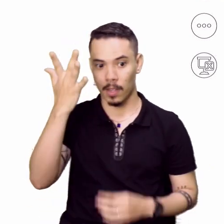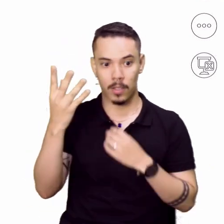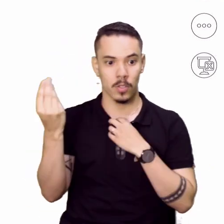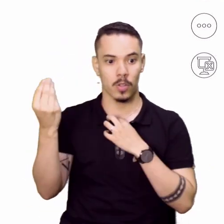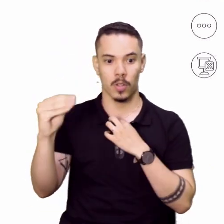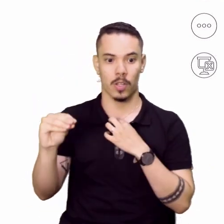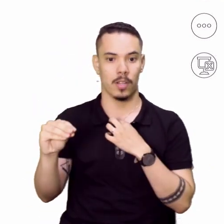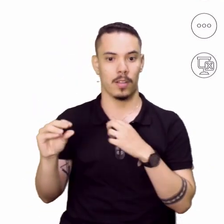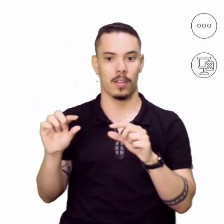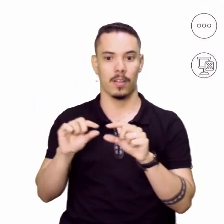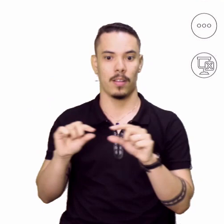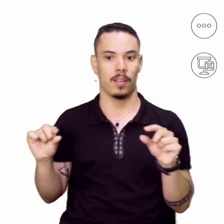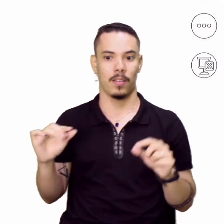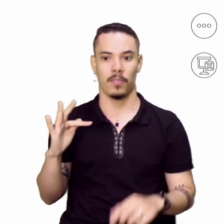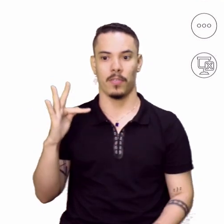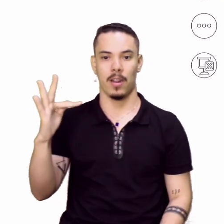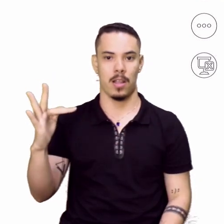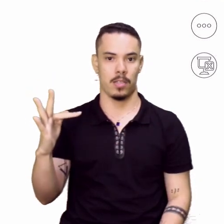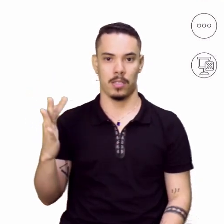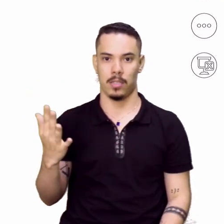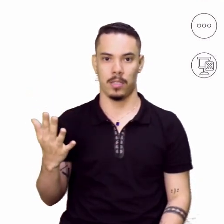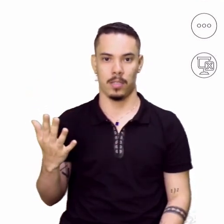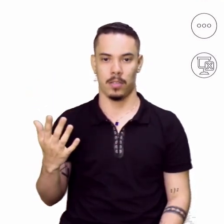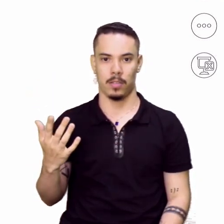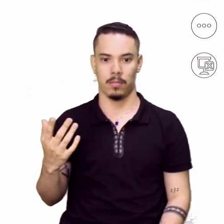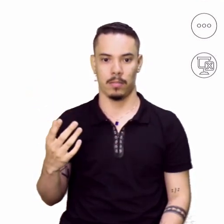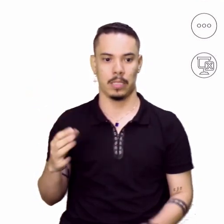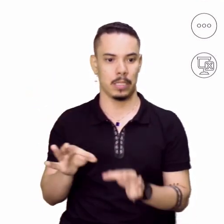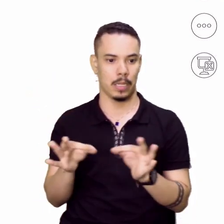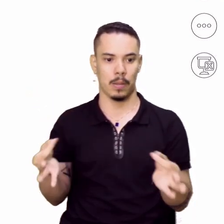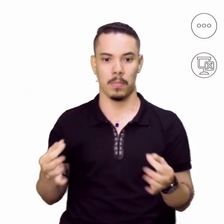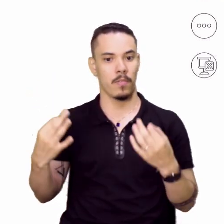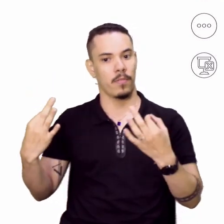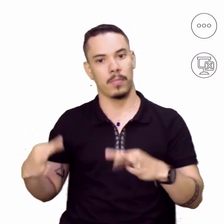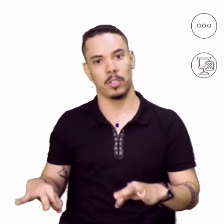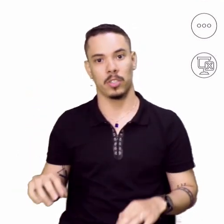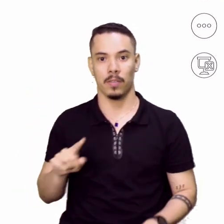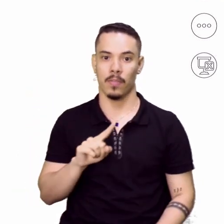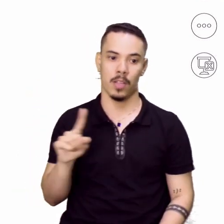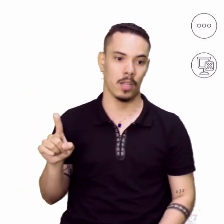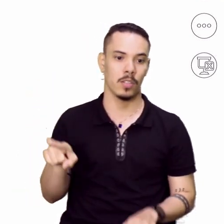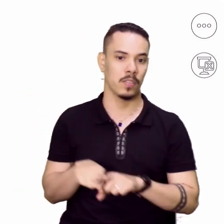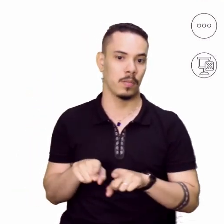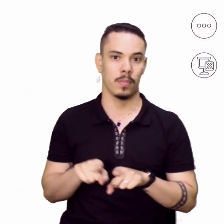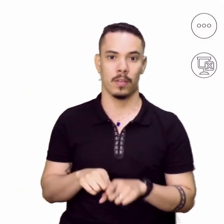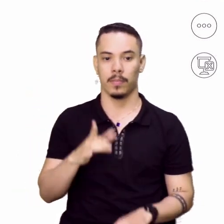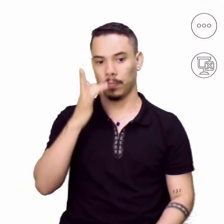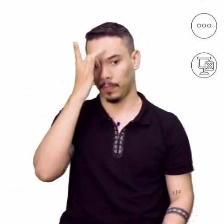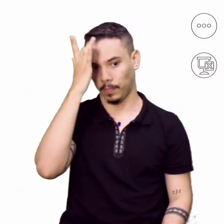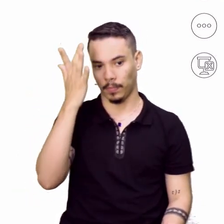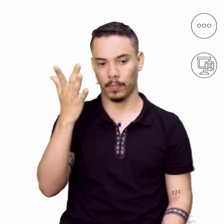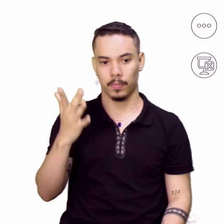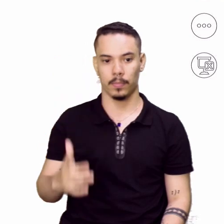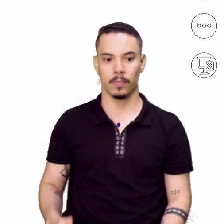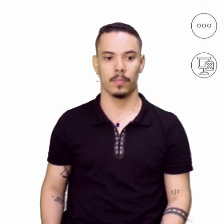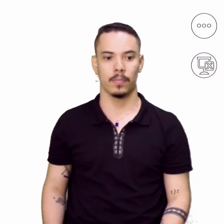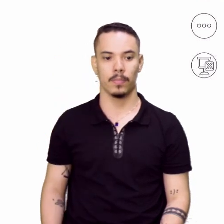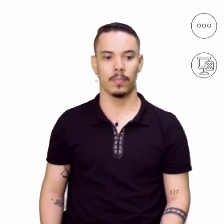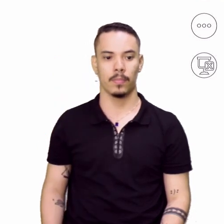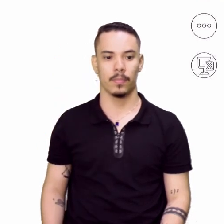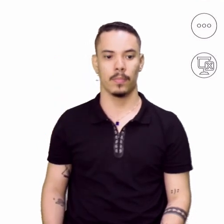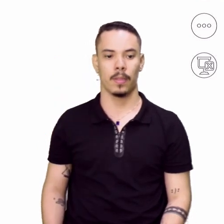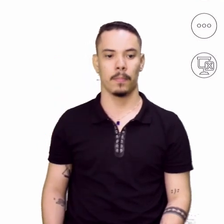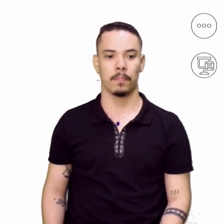uma frase no futuro simples em frases tanto afirmativas quanto negativas interrogativas você tem aqui o verbo